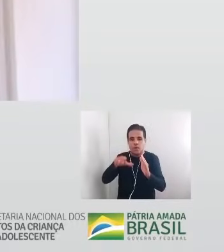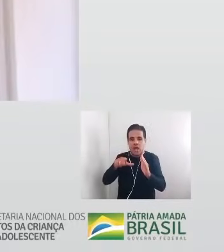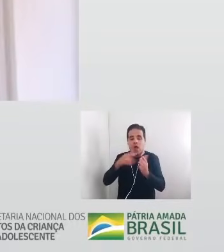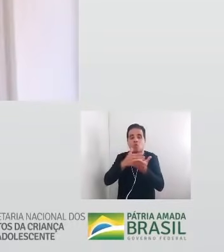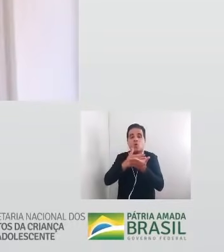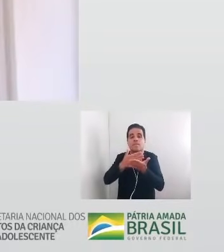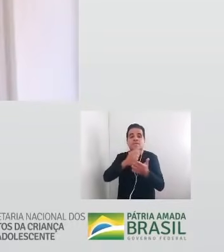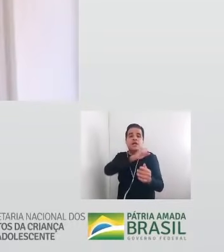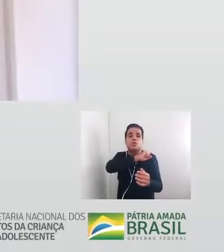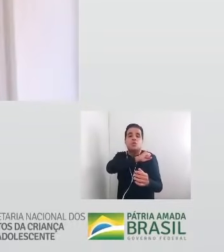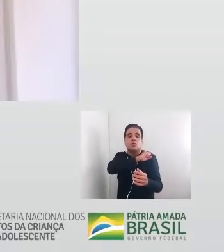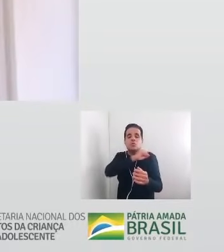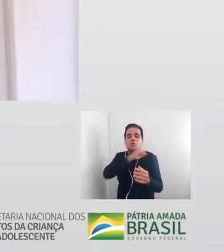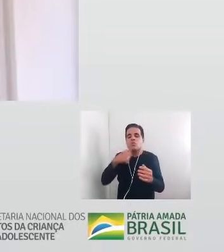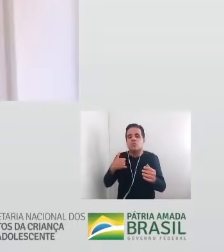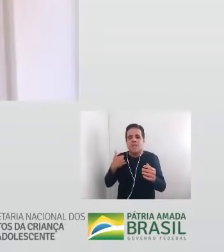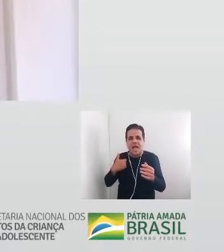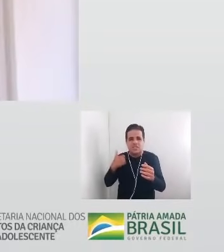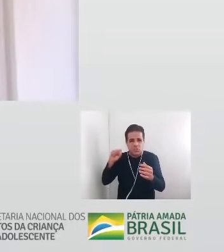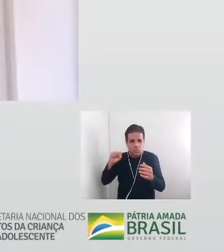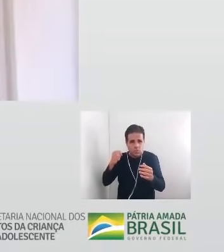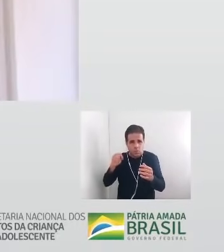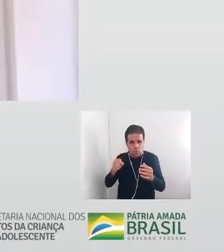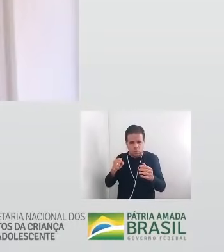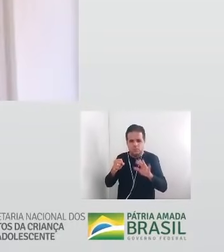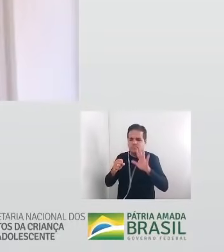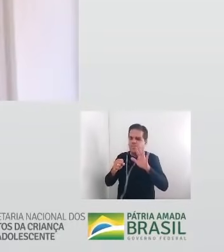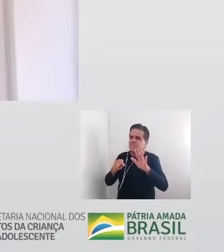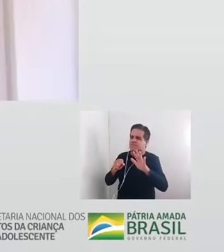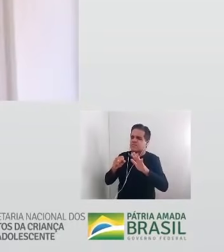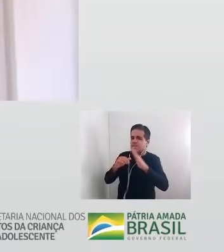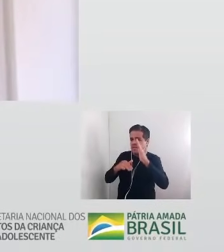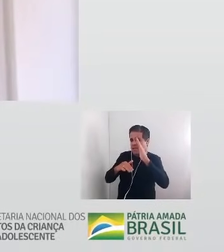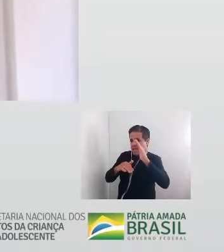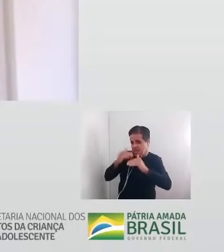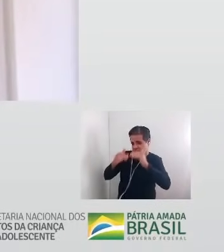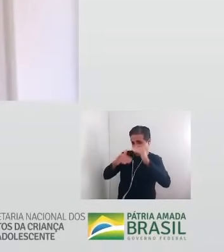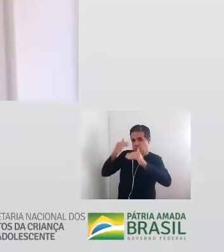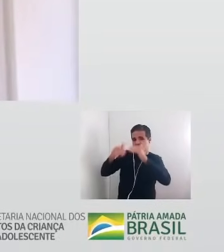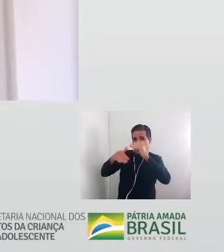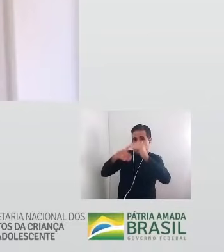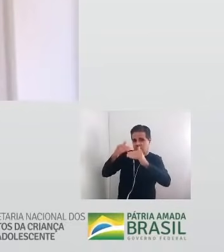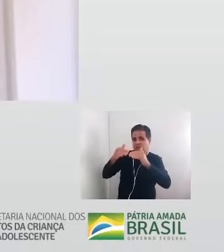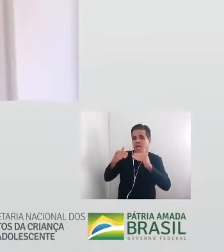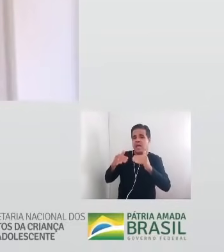ano de idade. Na prática, esses procedimentos implicam na